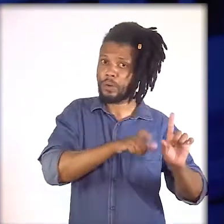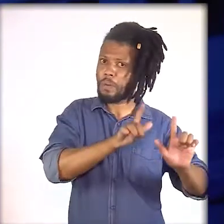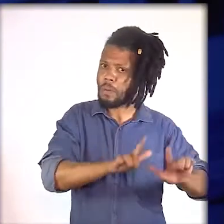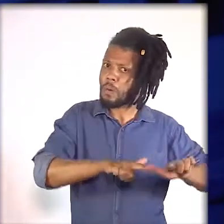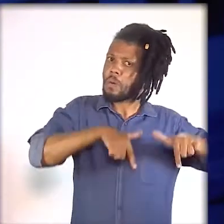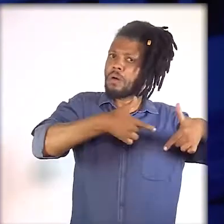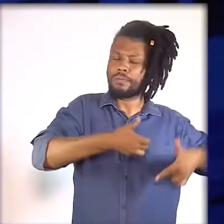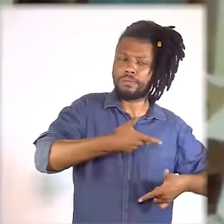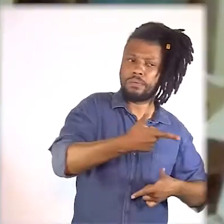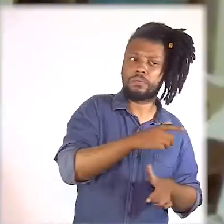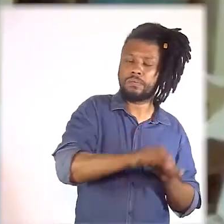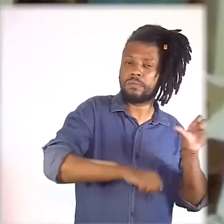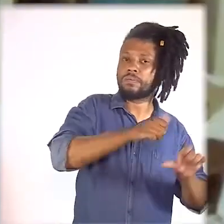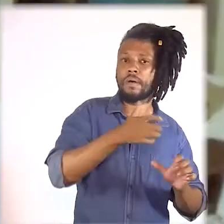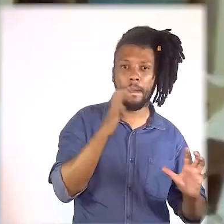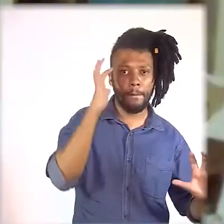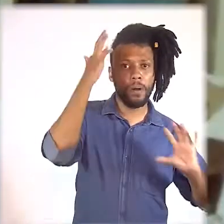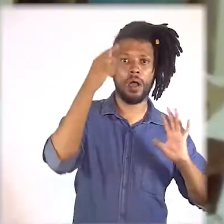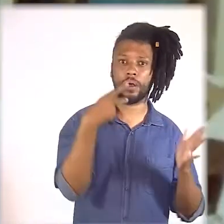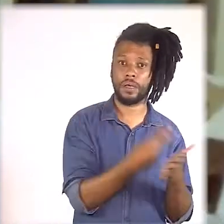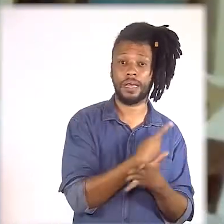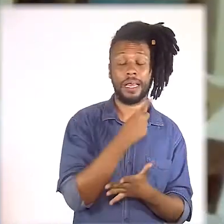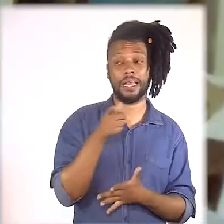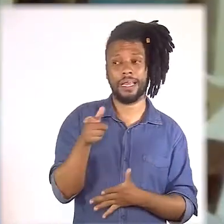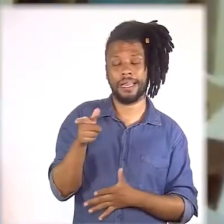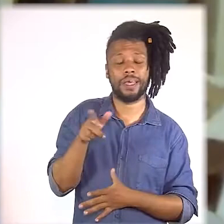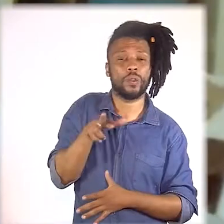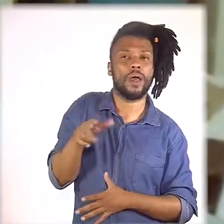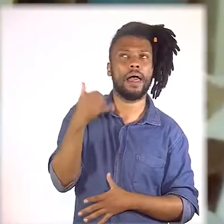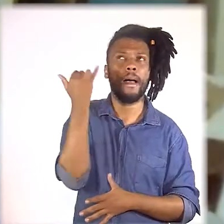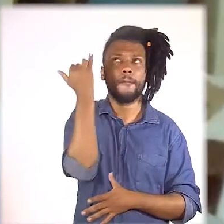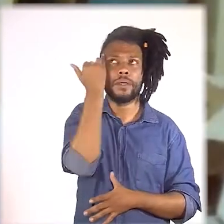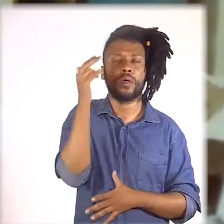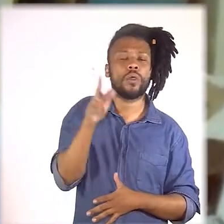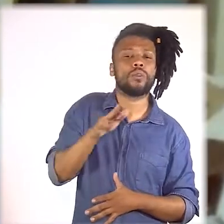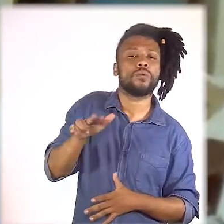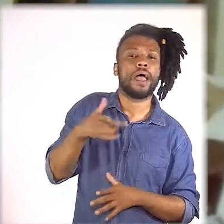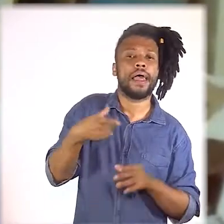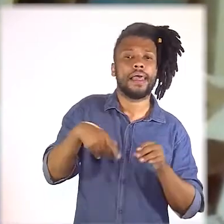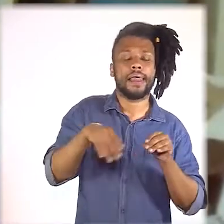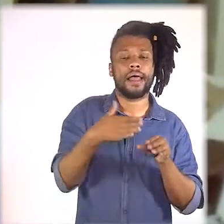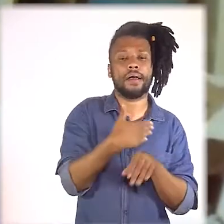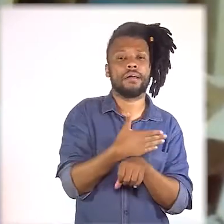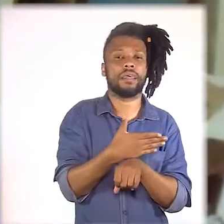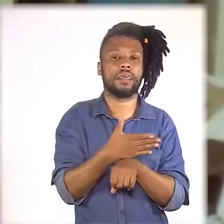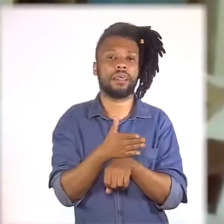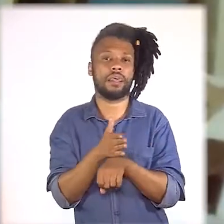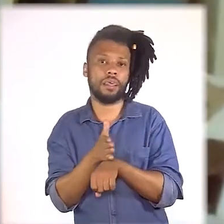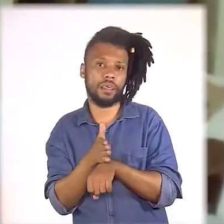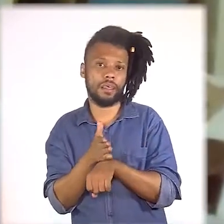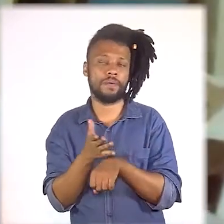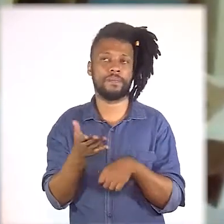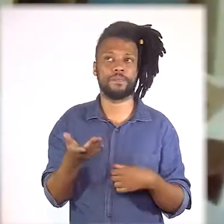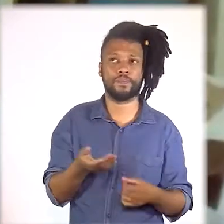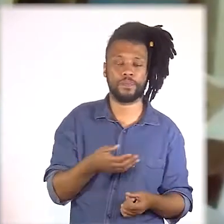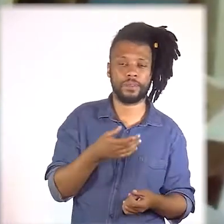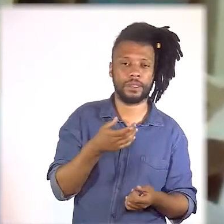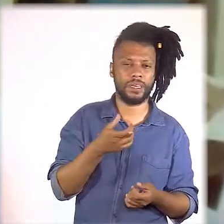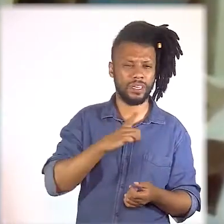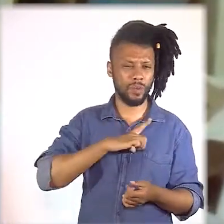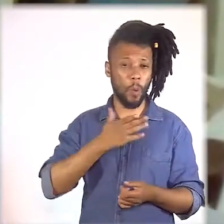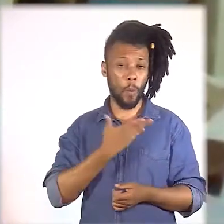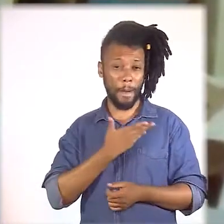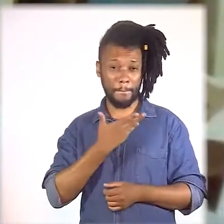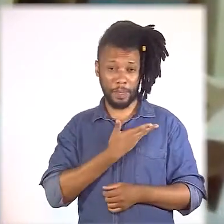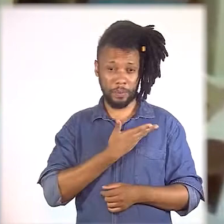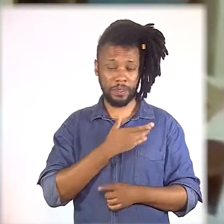né? E, na verdade, ele não era preguiçoso, ele era um postergador. Isso a Cora Rona me disse. E o Paulo Rona, que era